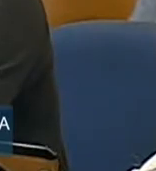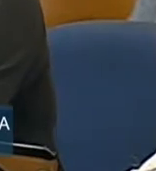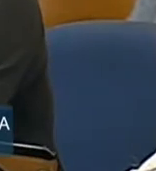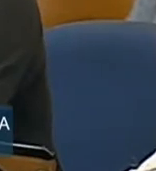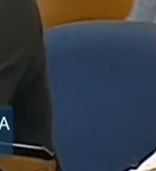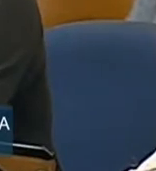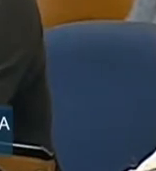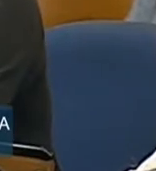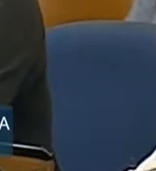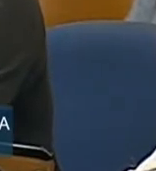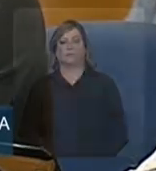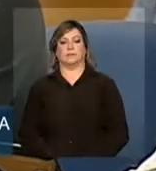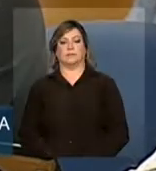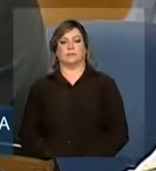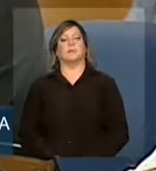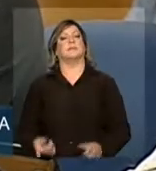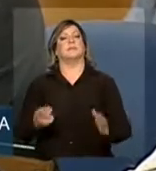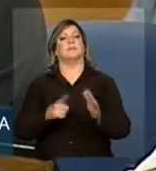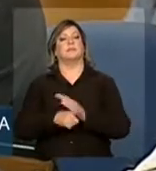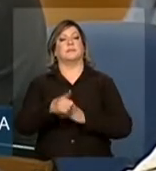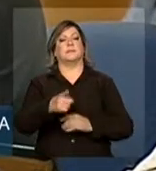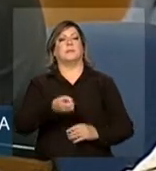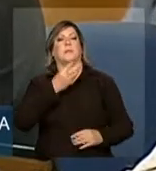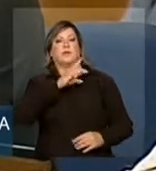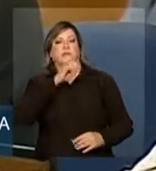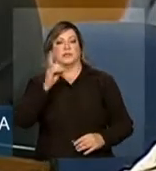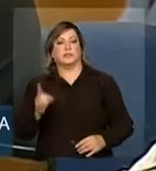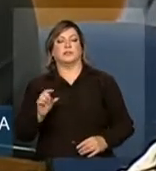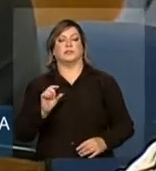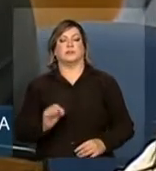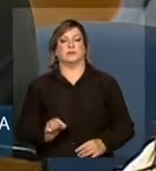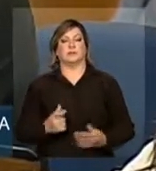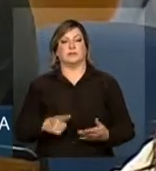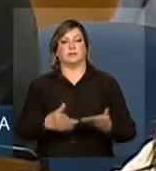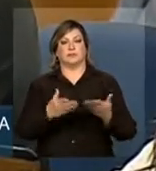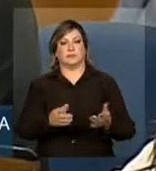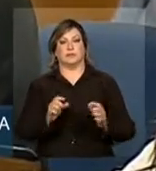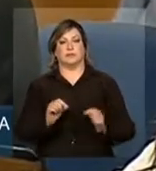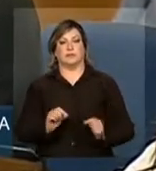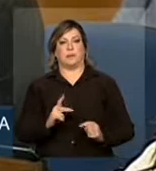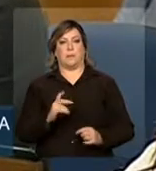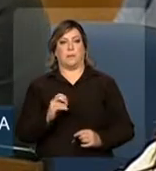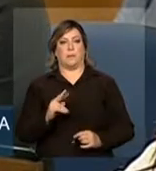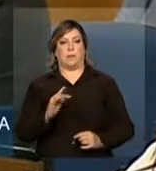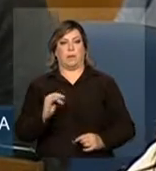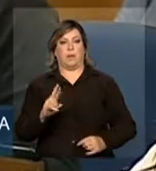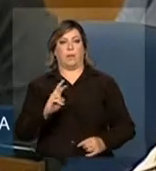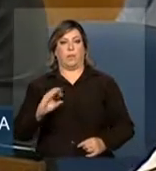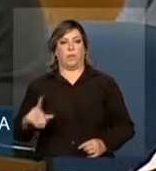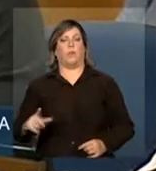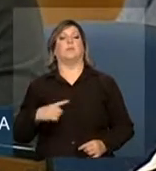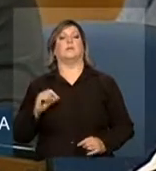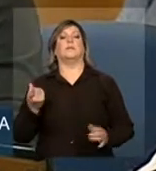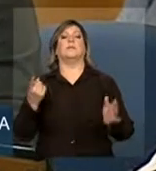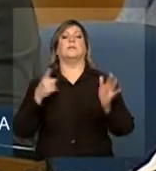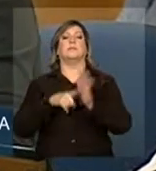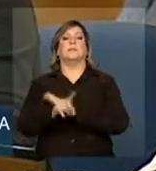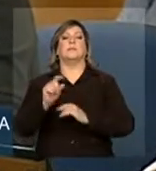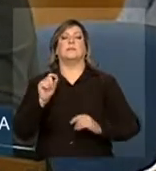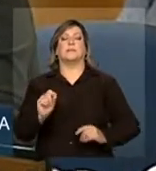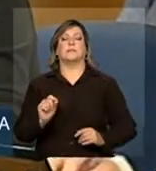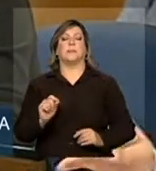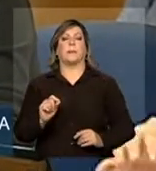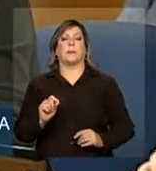Ministro Bom dia de novo é Camila do portal Wall campan herud E a minha dúvida é o seguinte logo que os